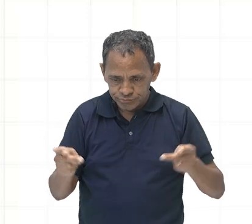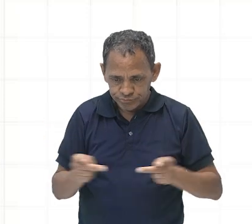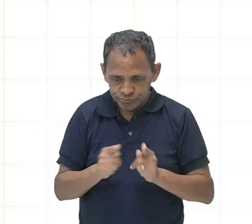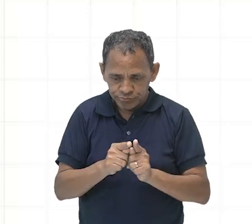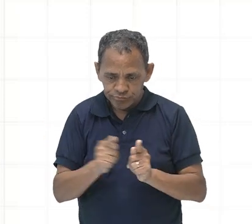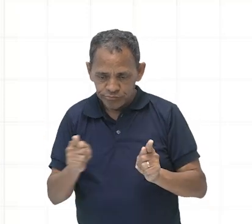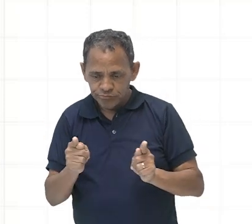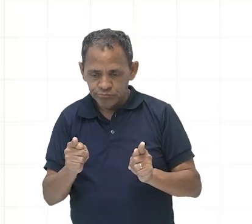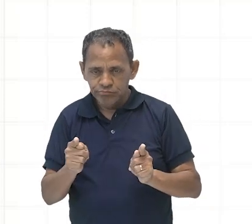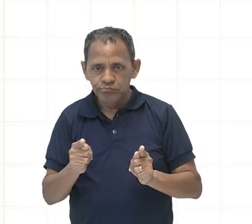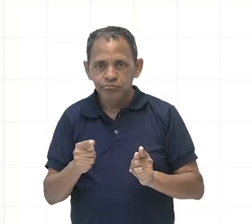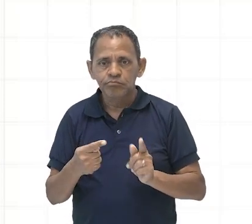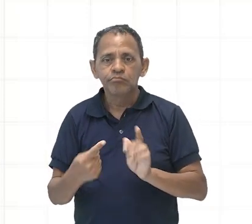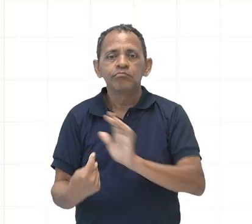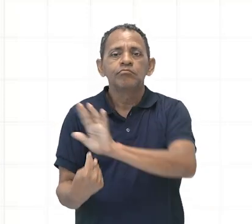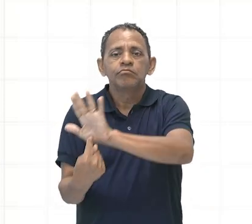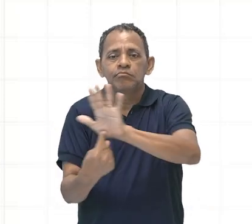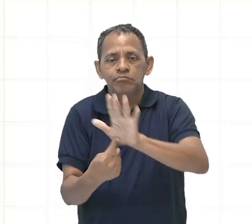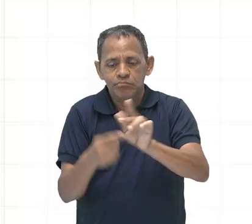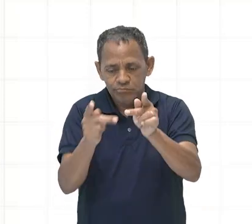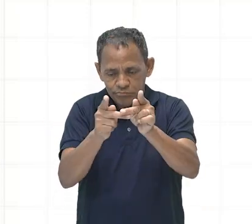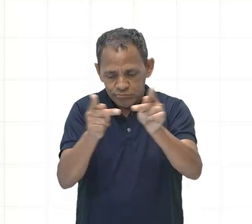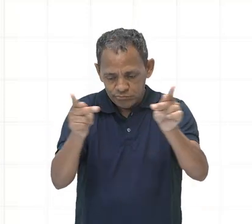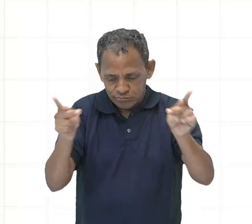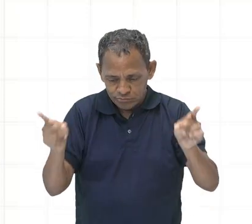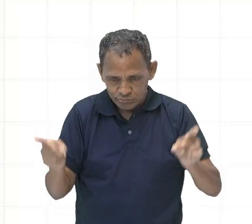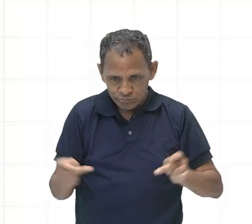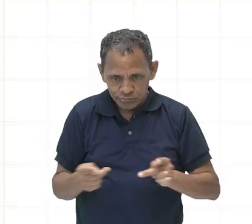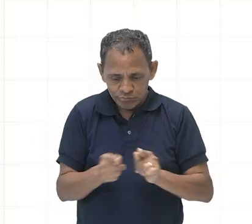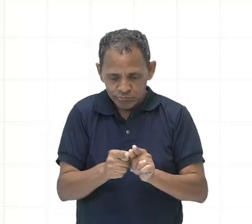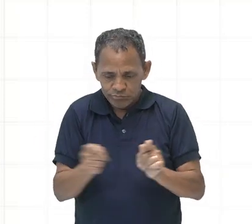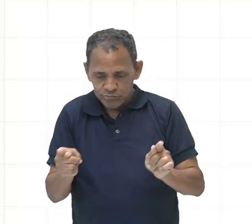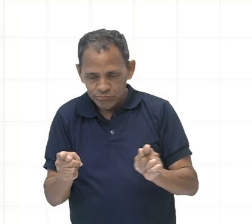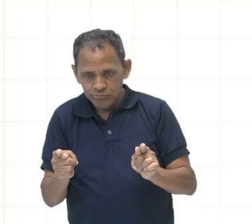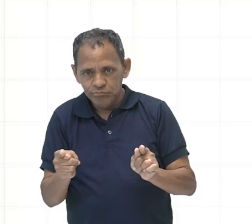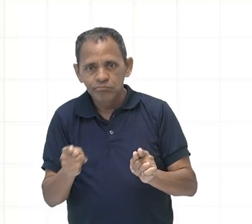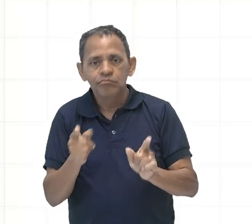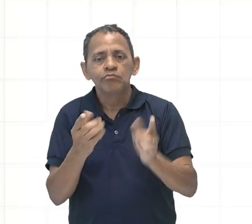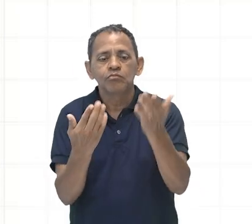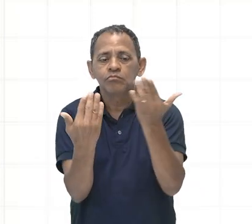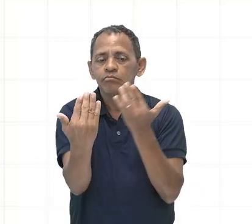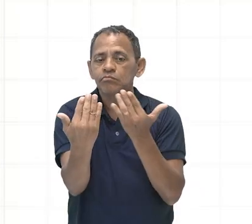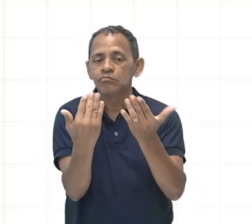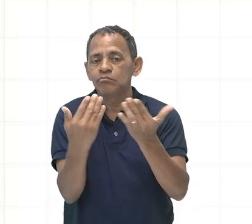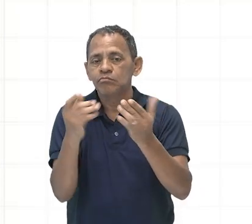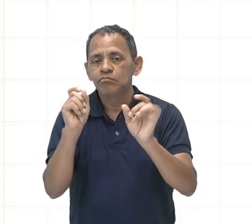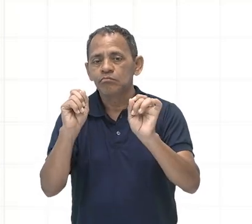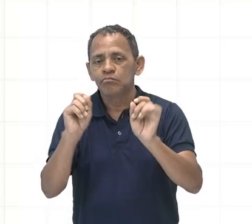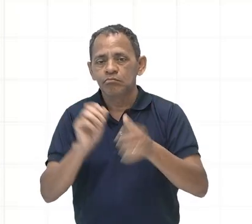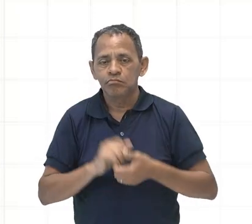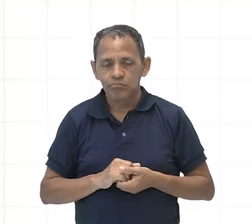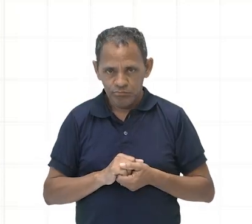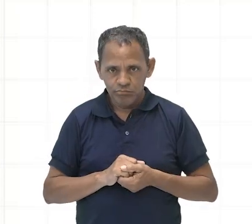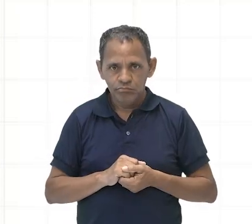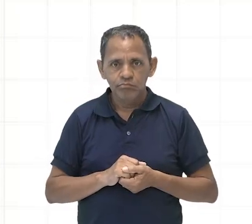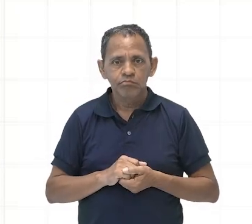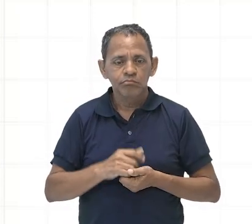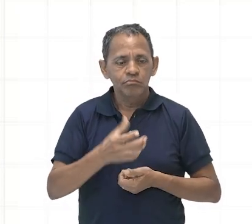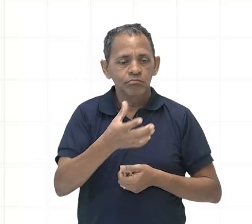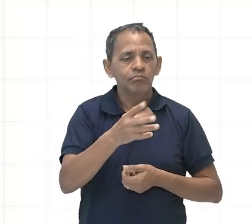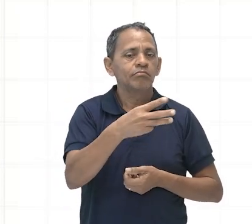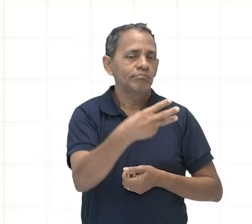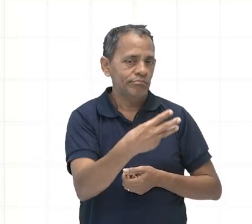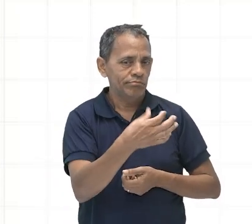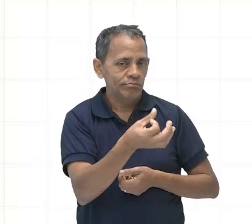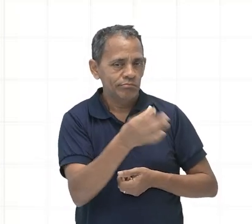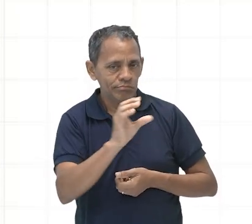Então, para determinar o tamanho do setor, a gente sempre vai comparar o seguinte. Um gráfico de setores tem 360